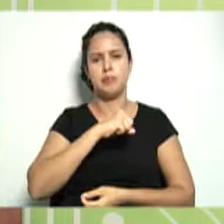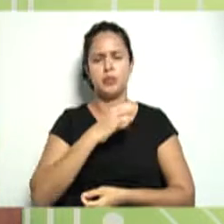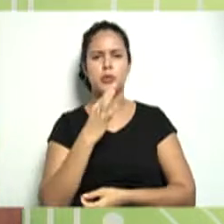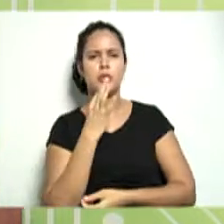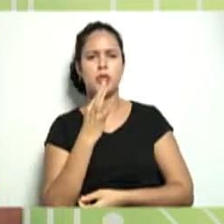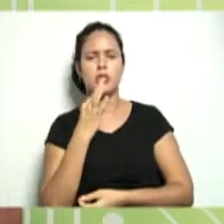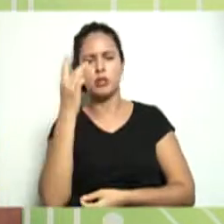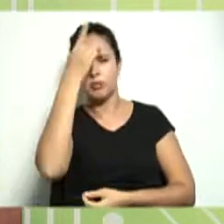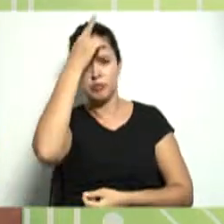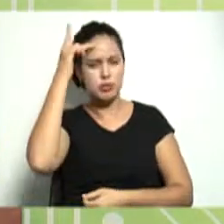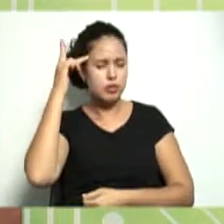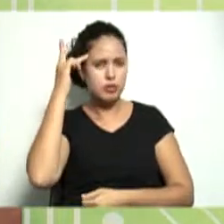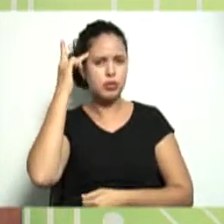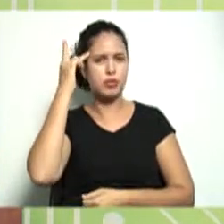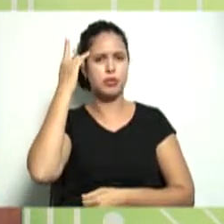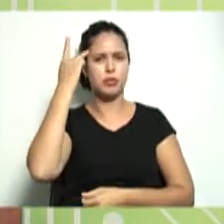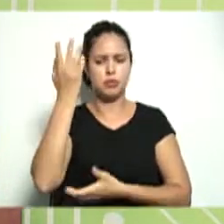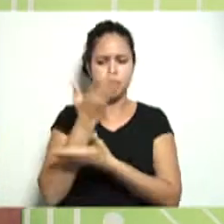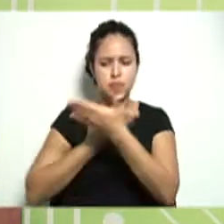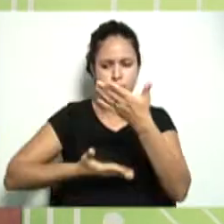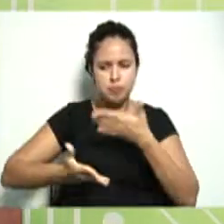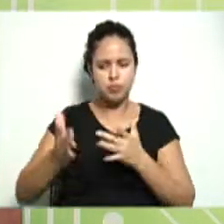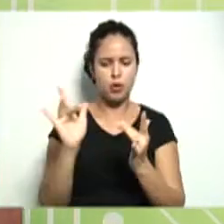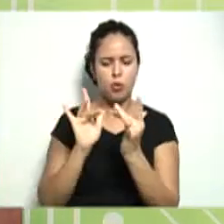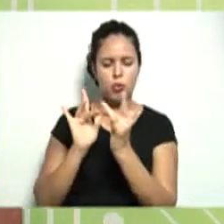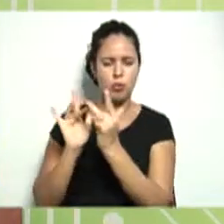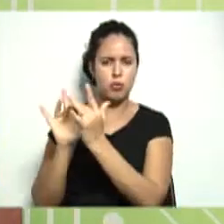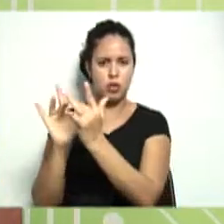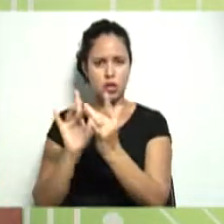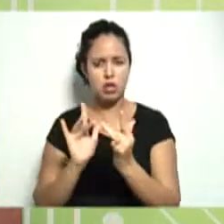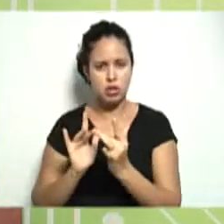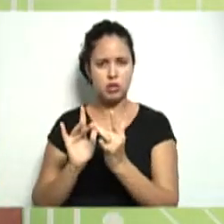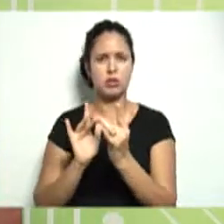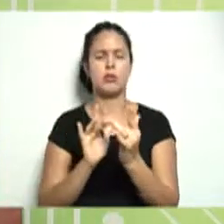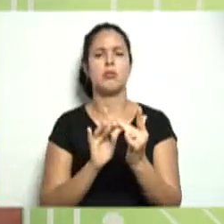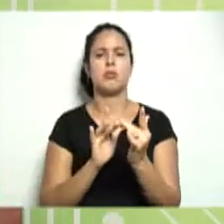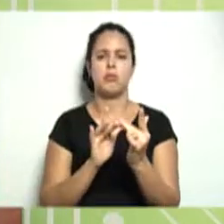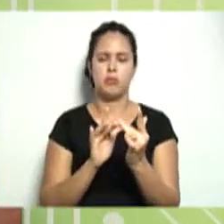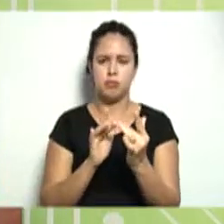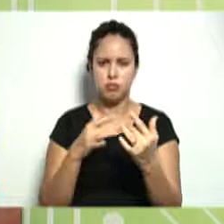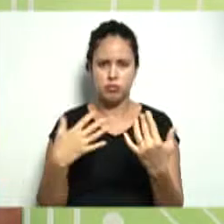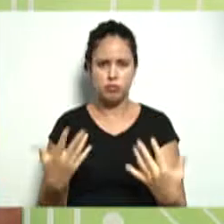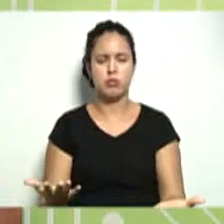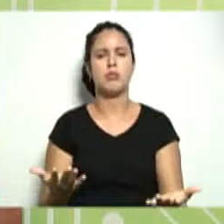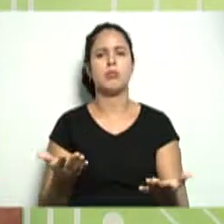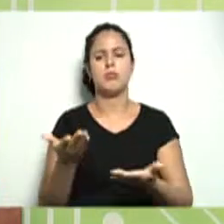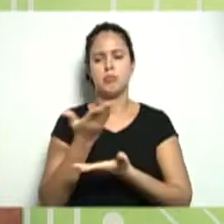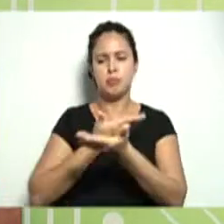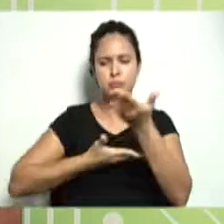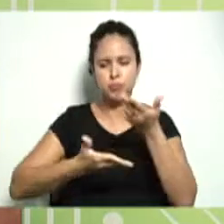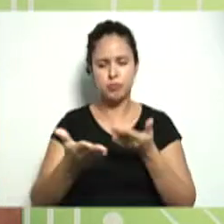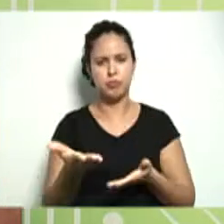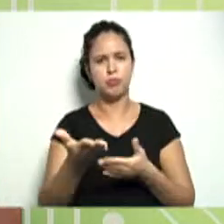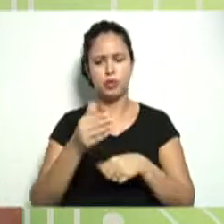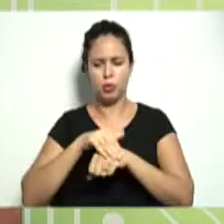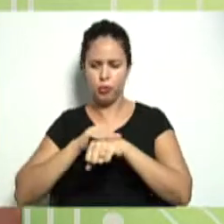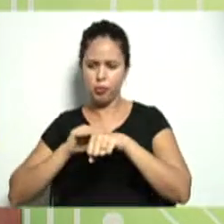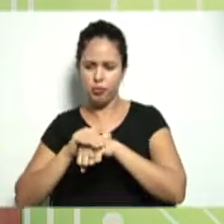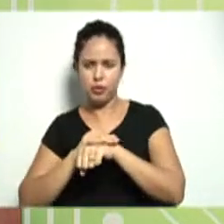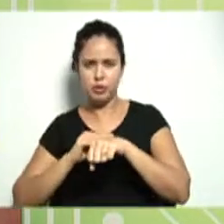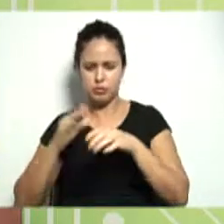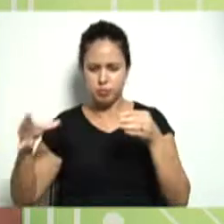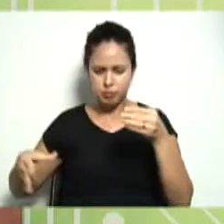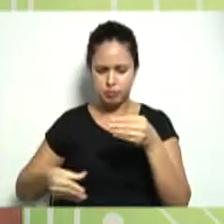conhecem pessoas e se relacionam. Tem também esse outro aspecto, né, do trabalho, ele ser também um